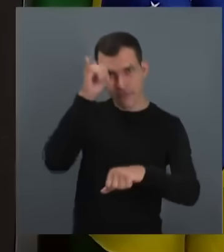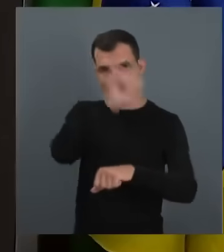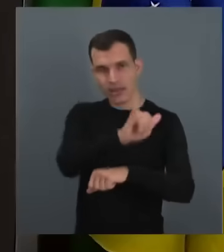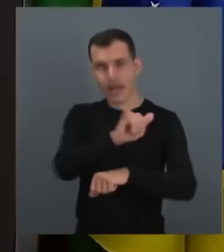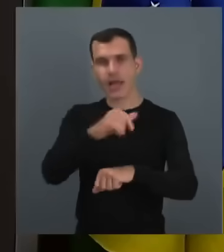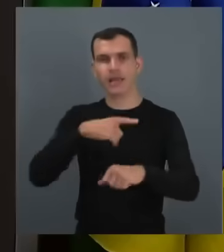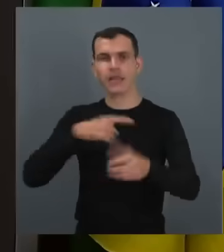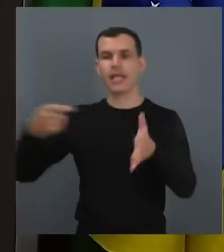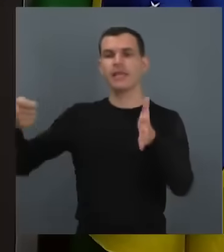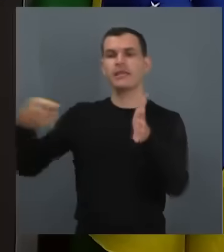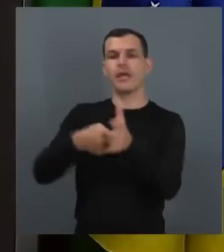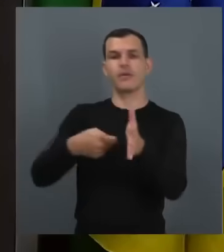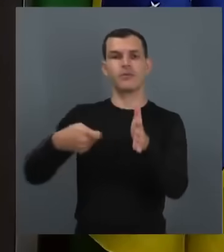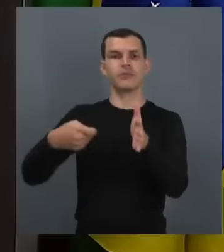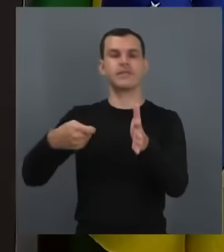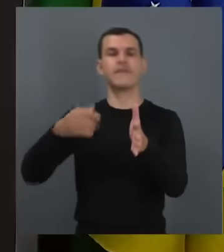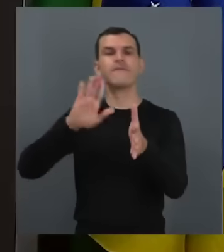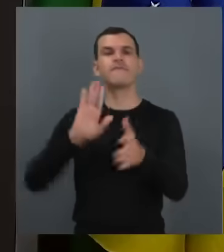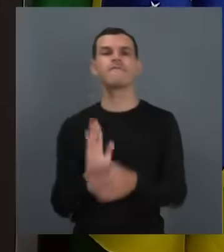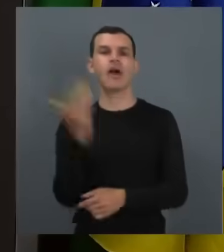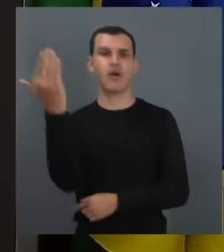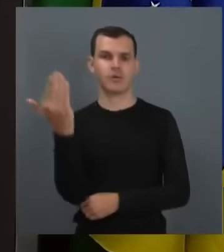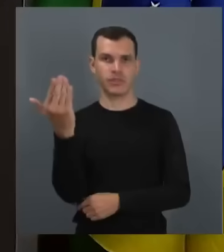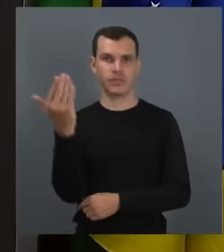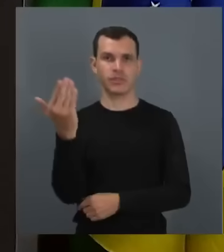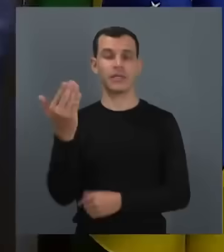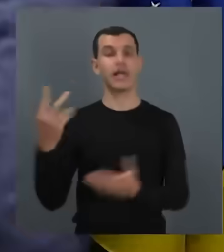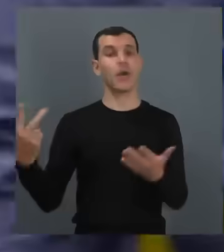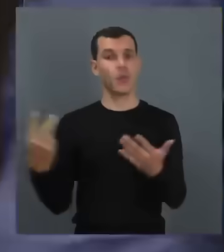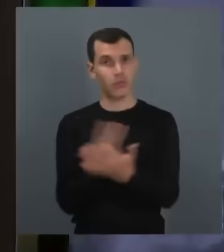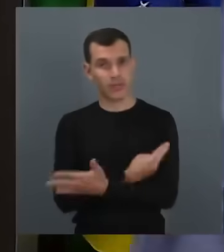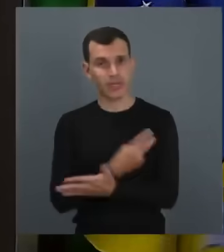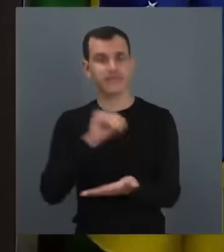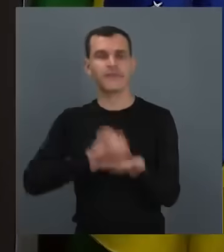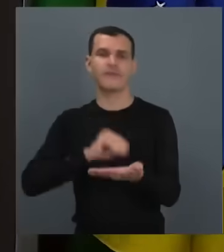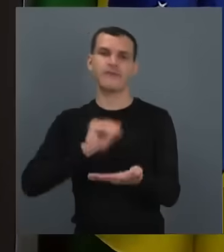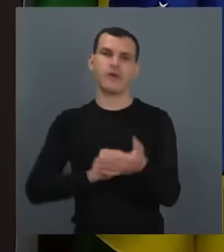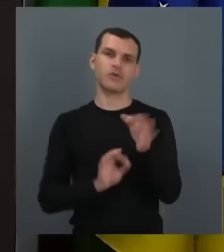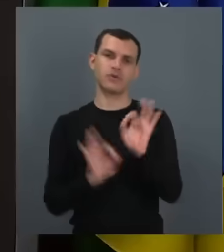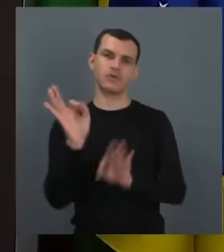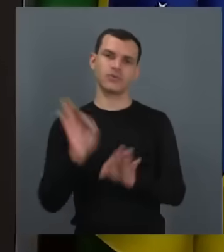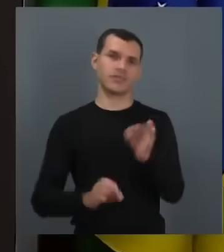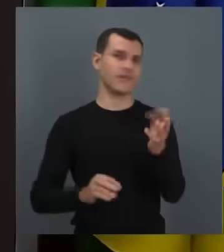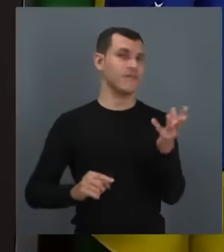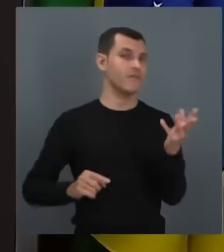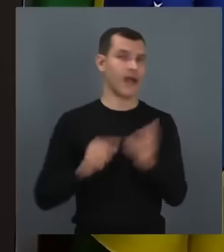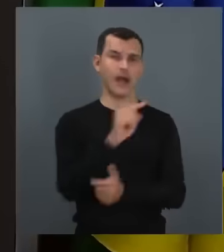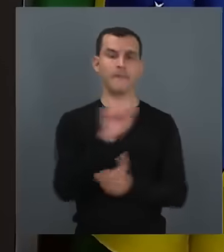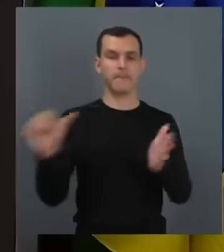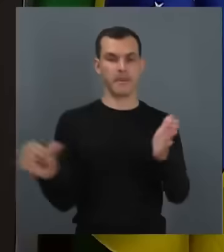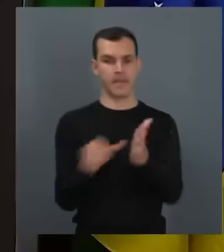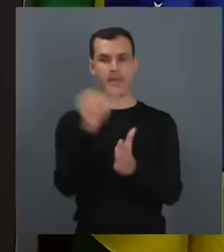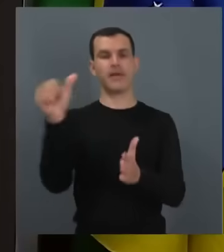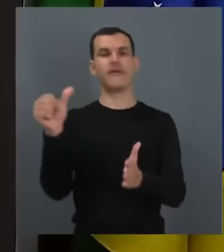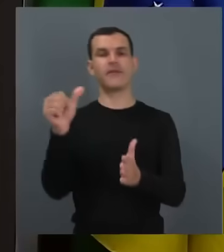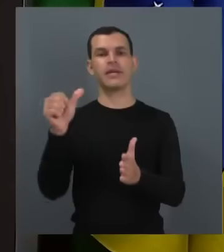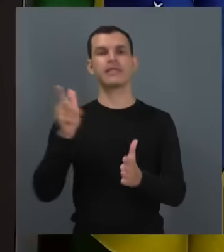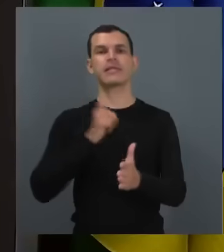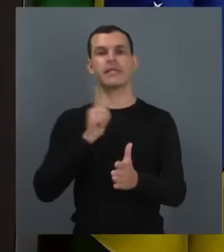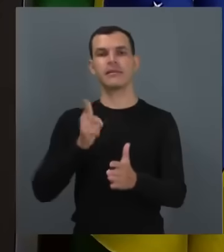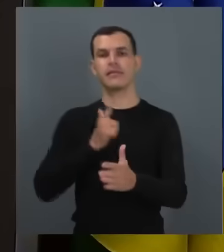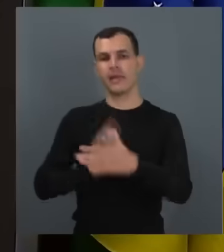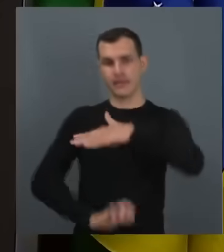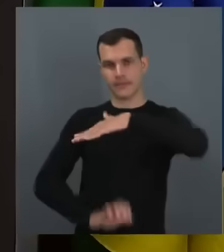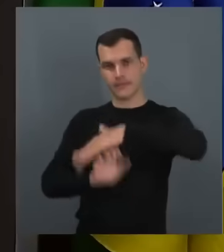denúncias, que podem causar grandes e irreparáveis injustiças. Essa não é a primeira vez que o Brasil Paralelo